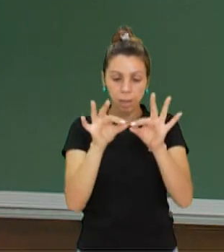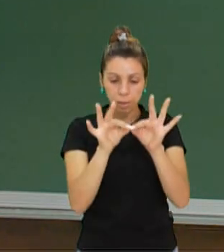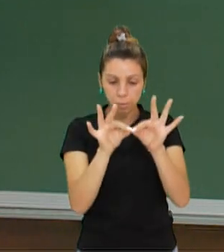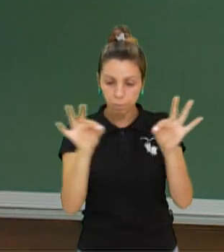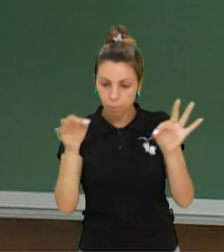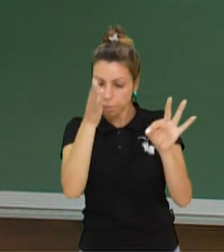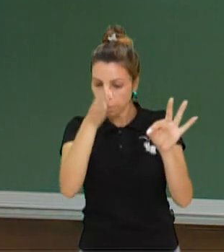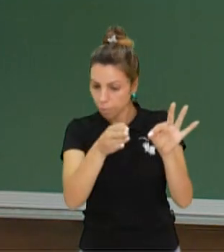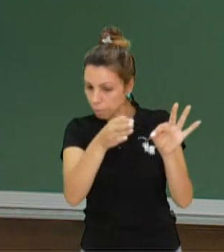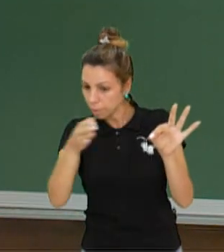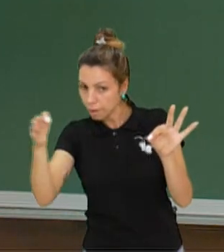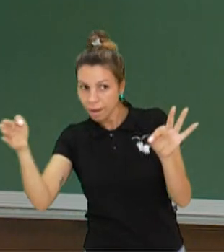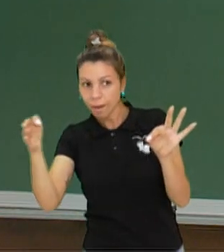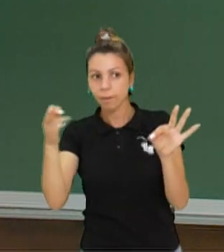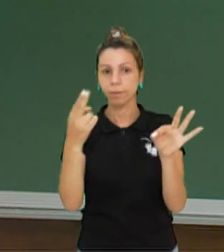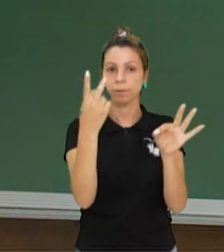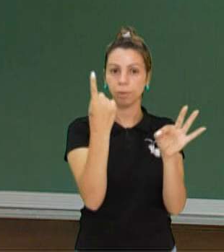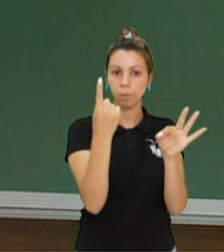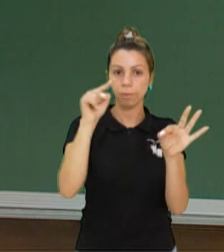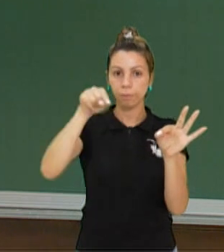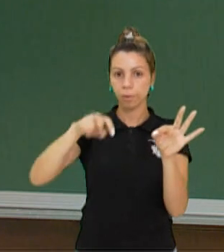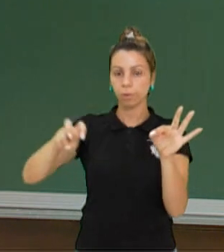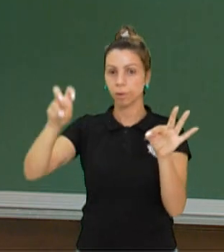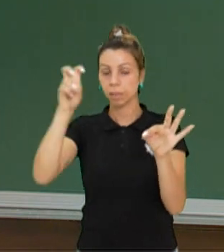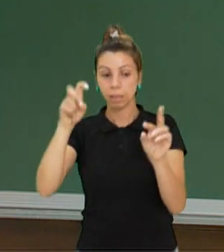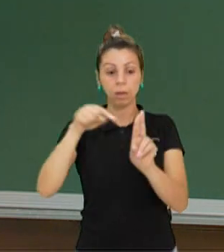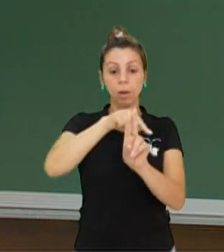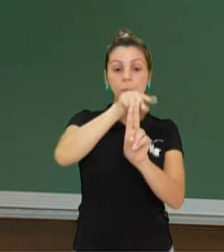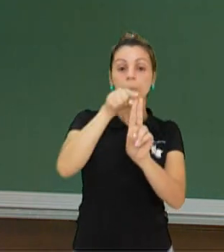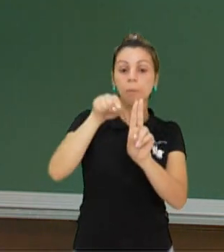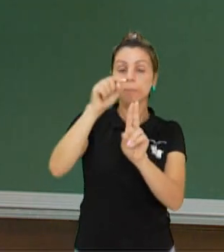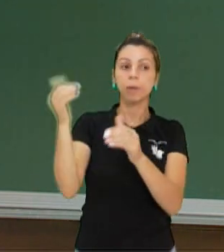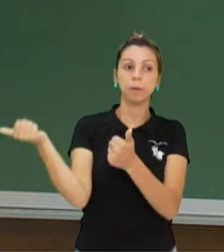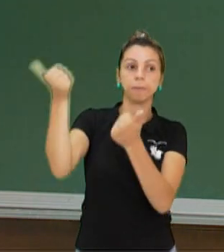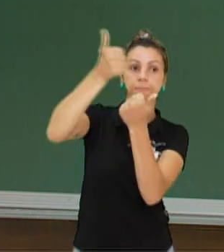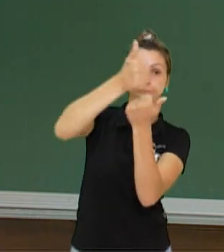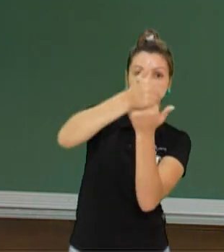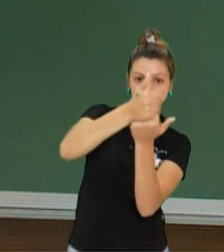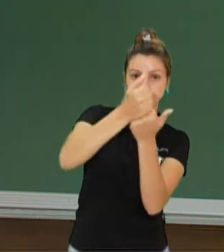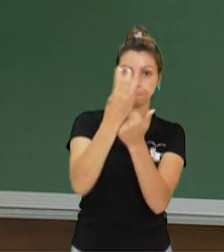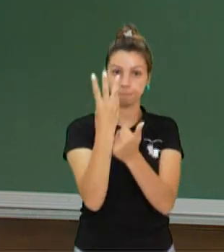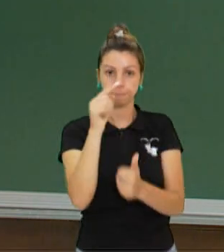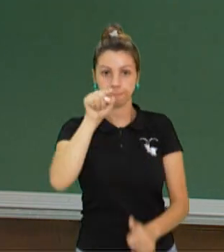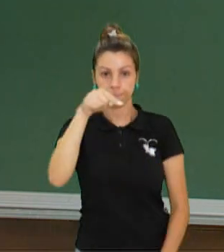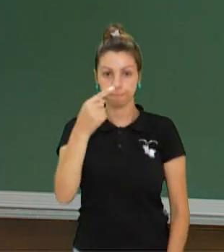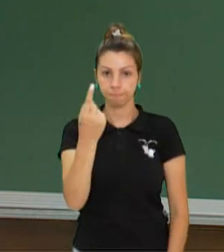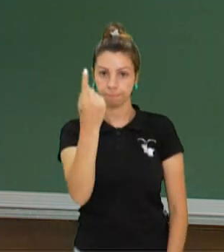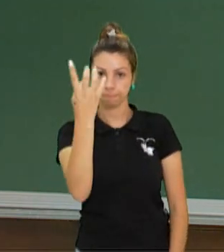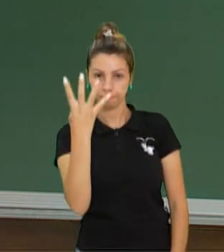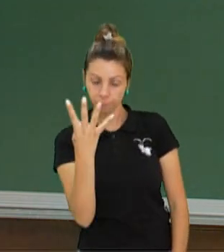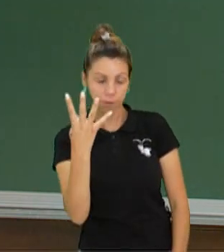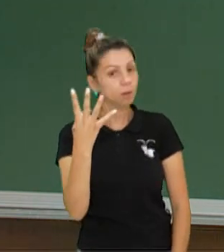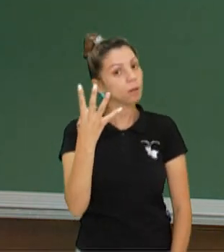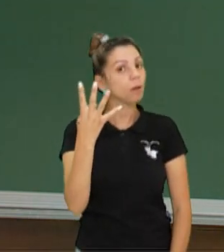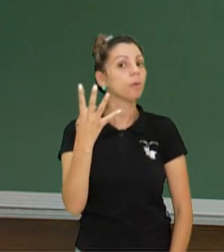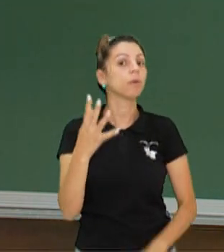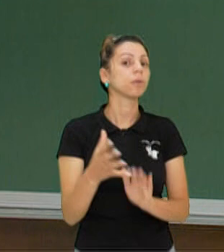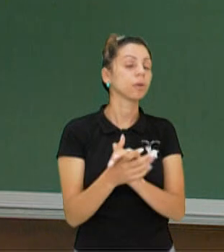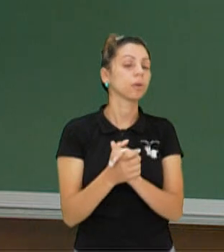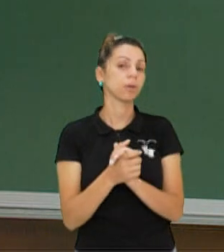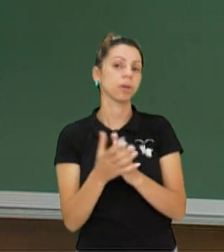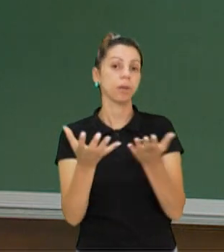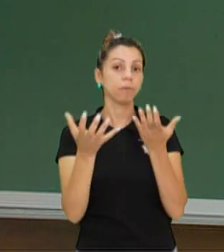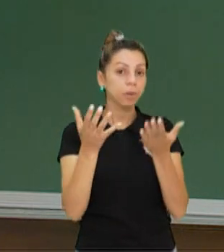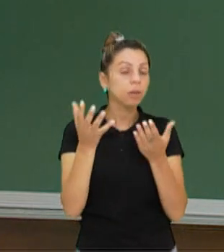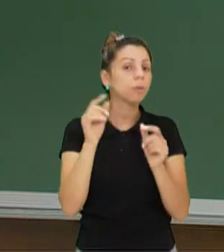nesse caso aqui ele pediu para a gente usar o π igual a 3,14. No caso anterior não precisava, eu fiz só para mostrar para vocês ali uma aproximação melhor